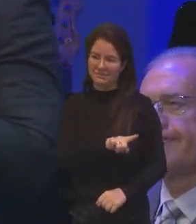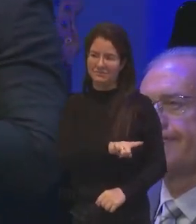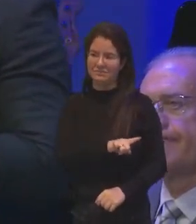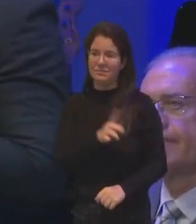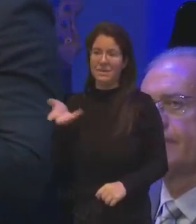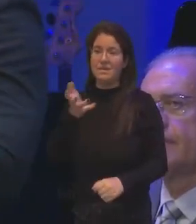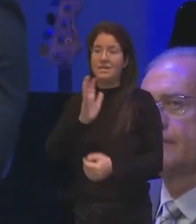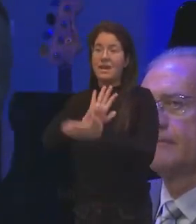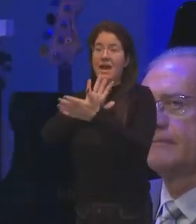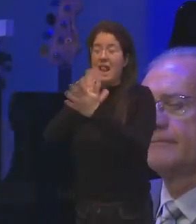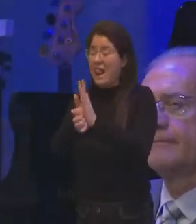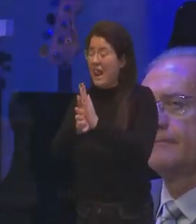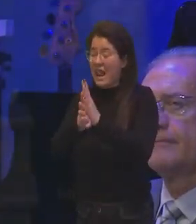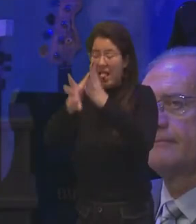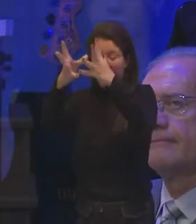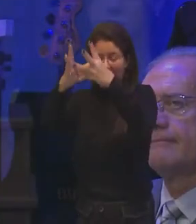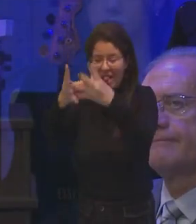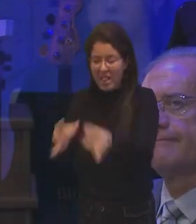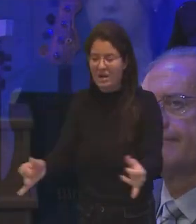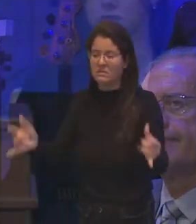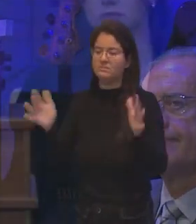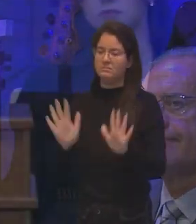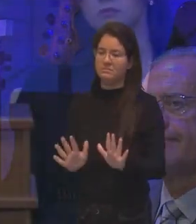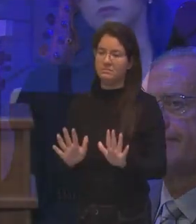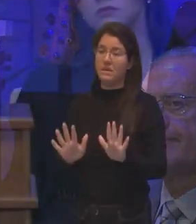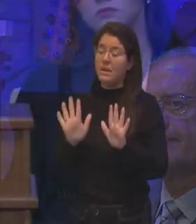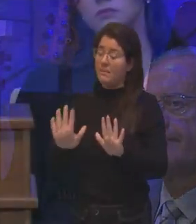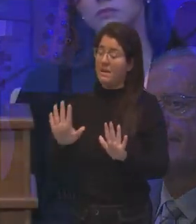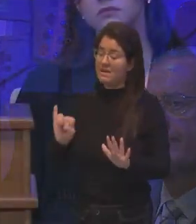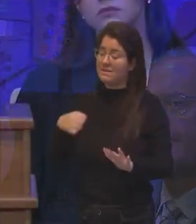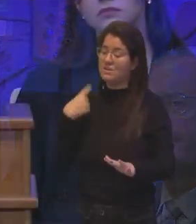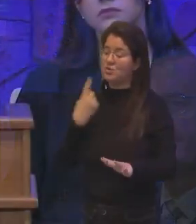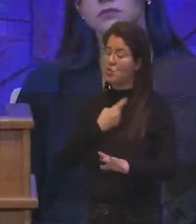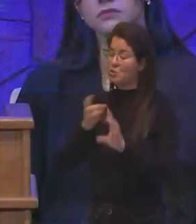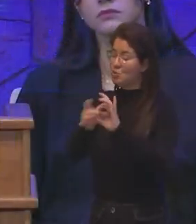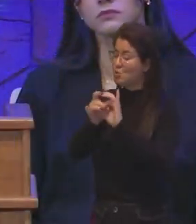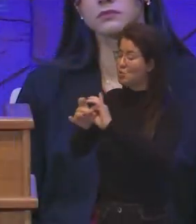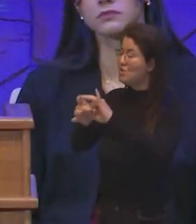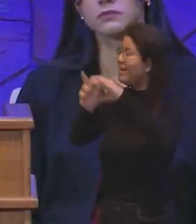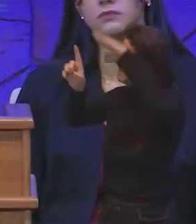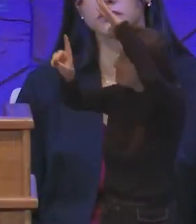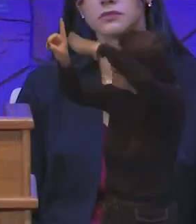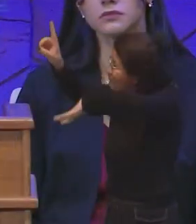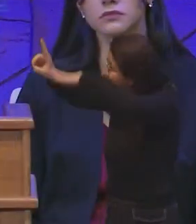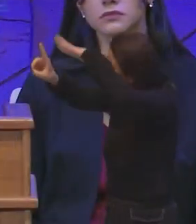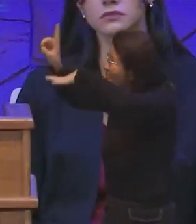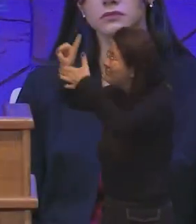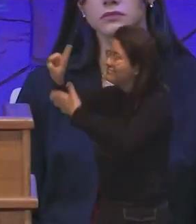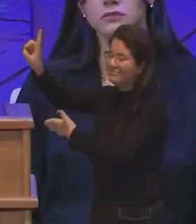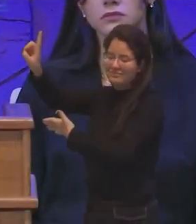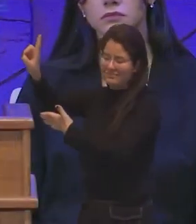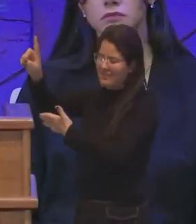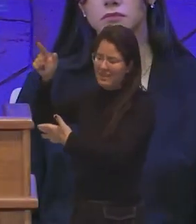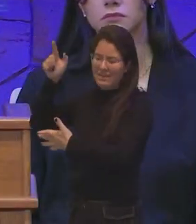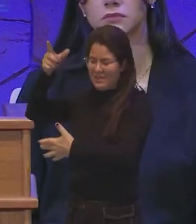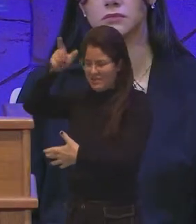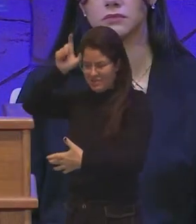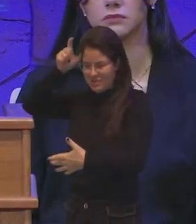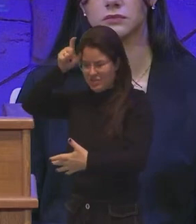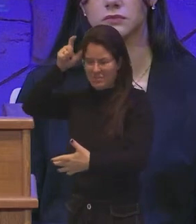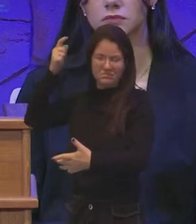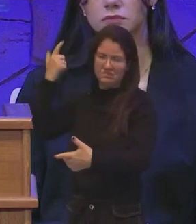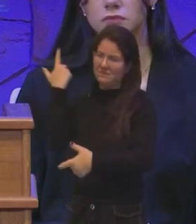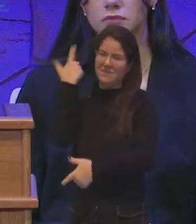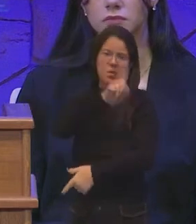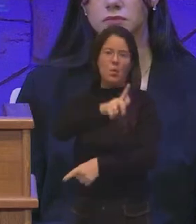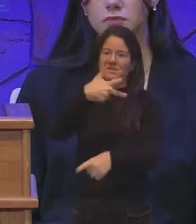buscando a quem arruinar. Mas se nós, como igreja, adorarmos ao Senhor, não haverá lugar para as